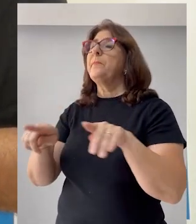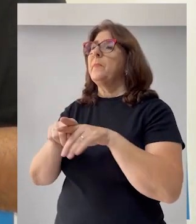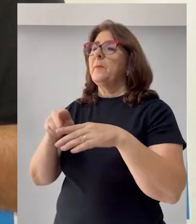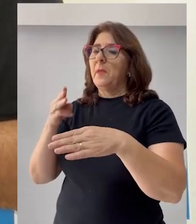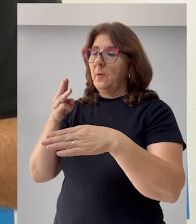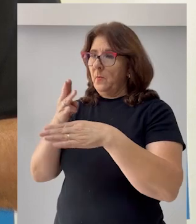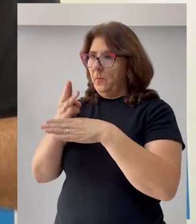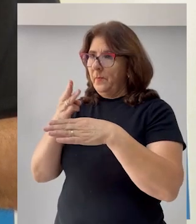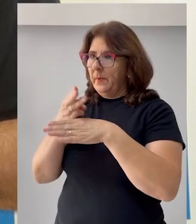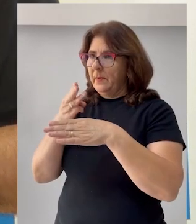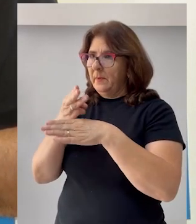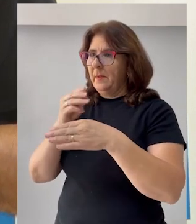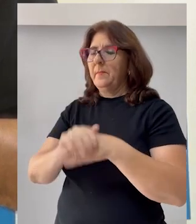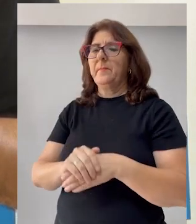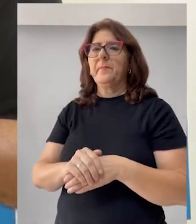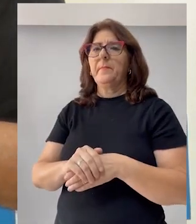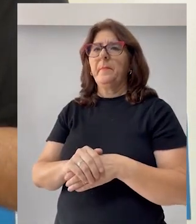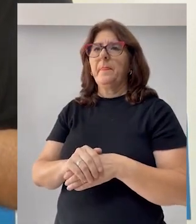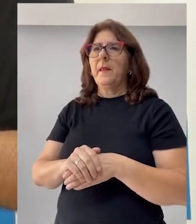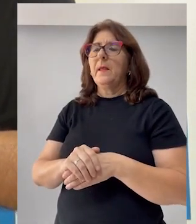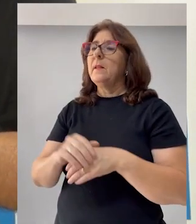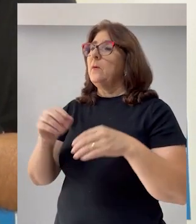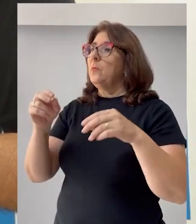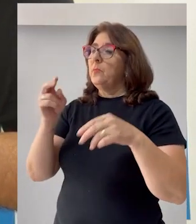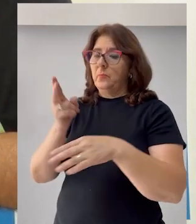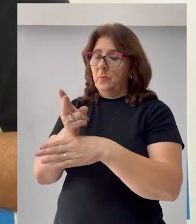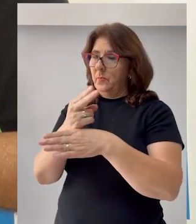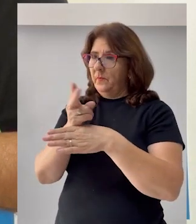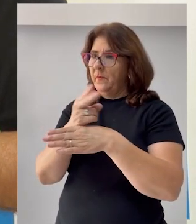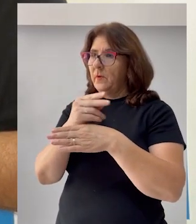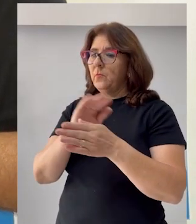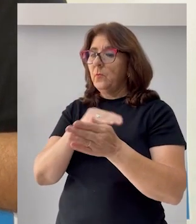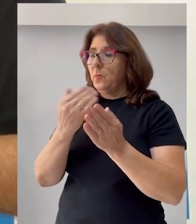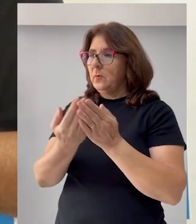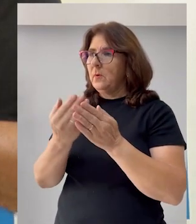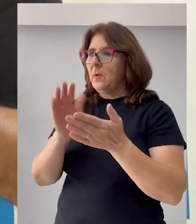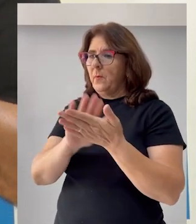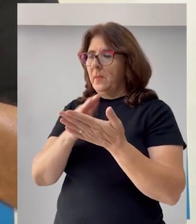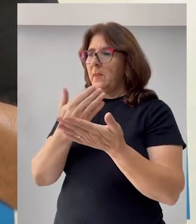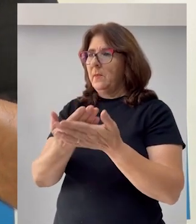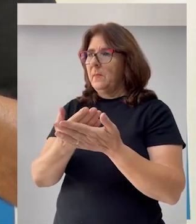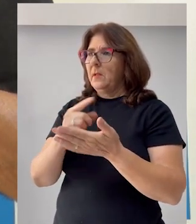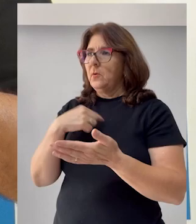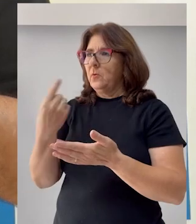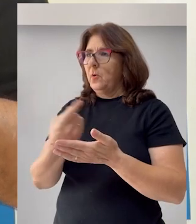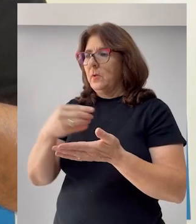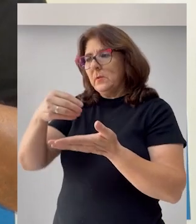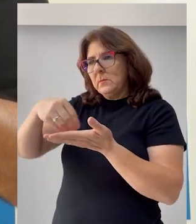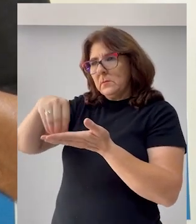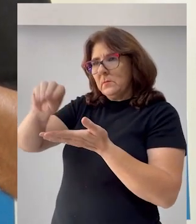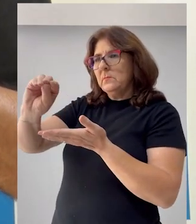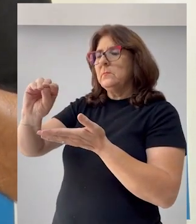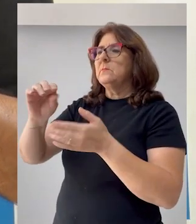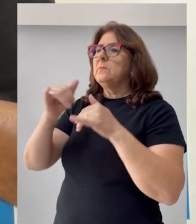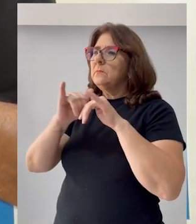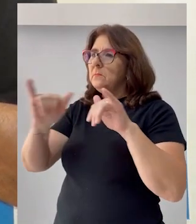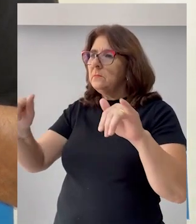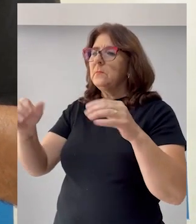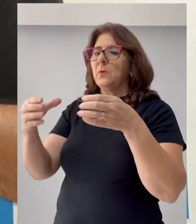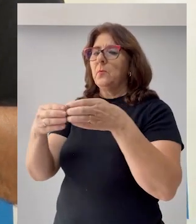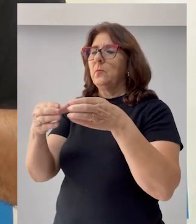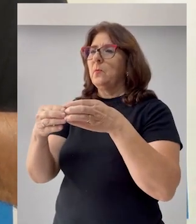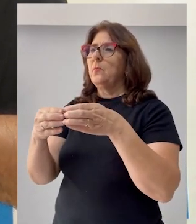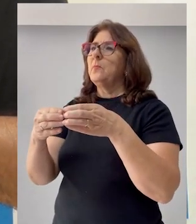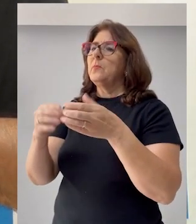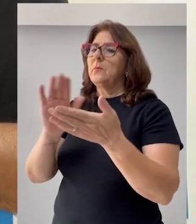o WhatsApp. Os vídeos que são interpretados, a gente disponibiliza no grupo dos